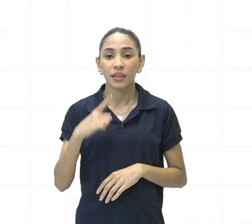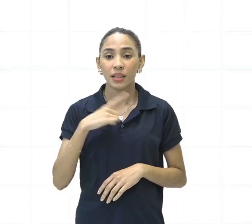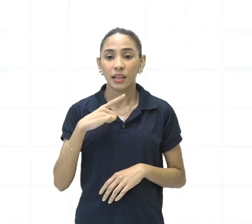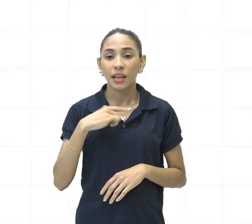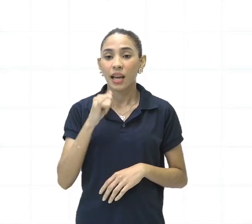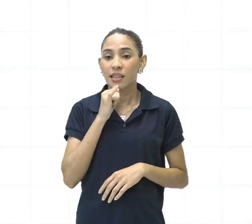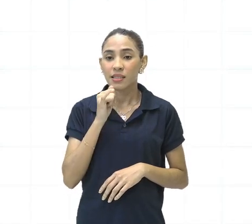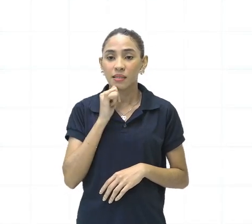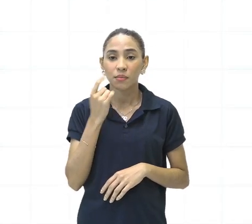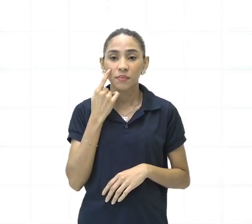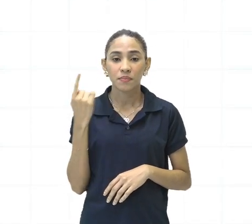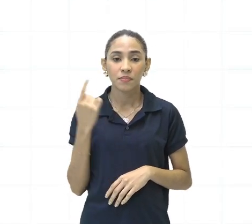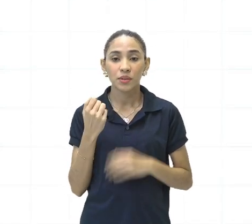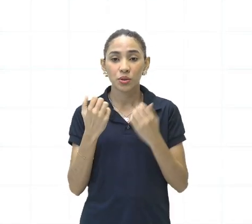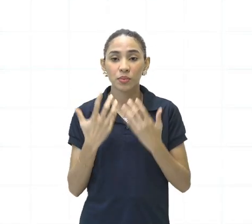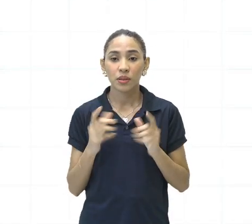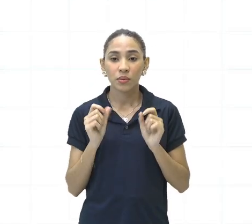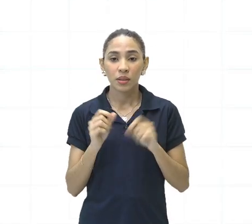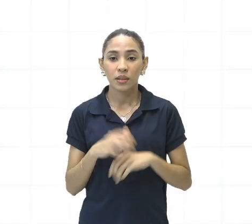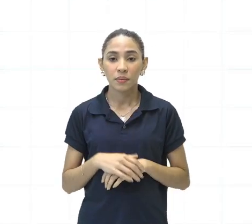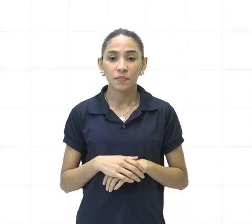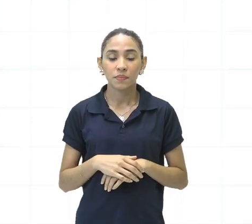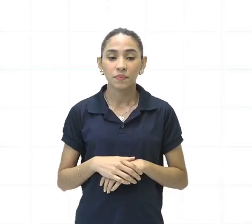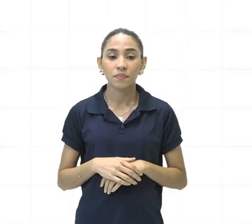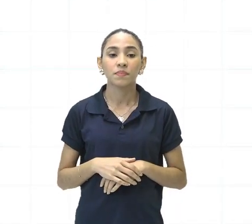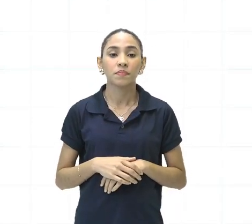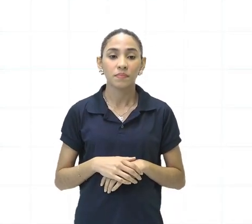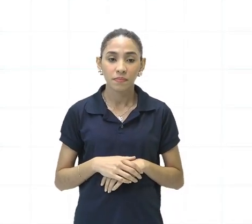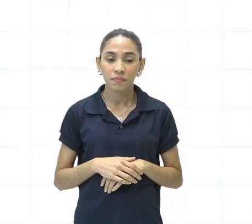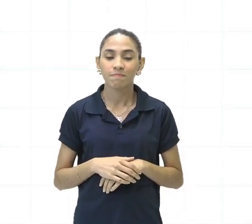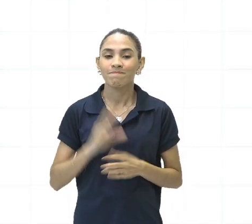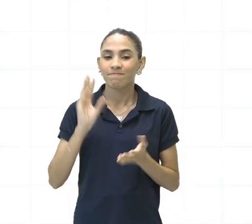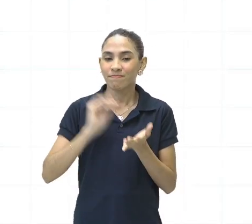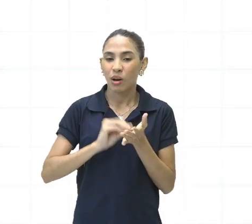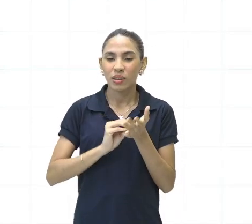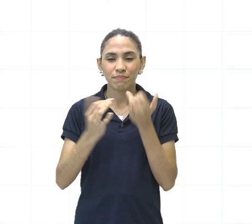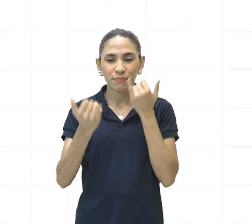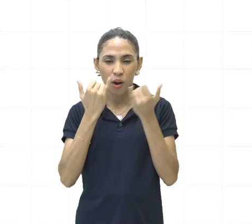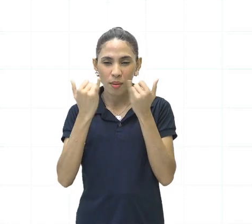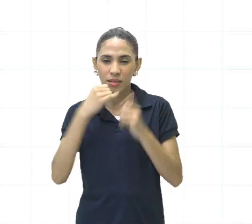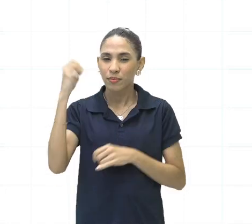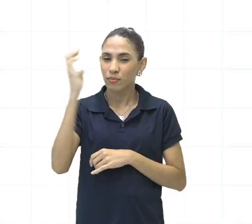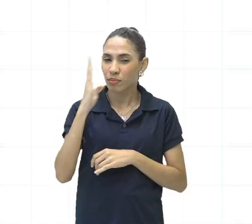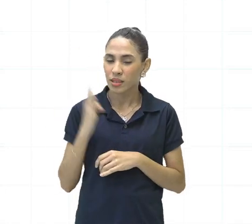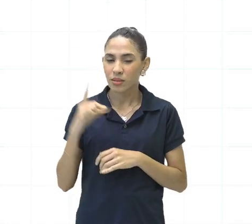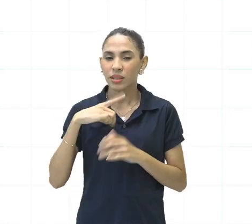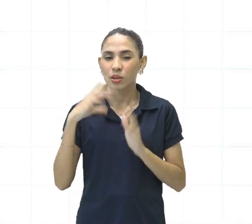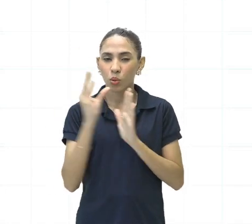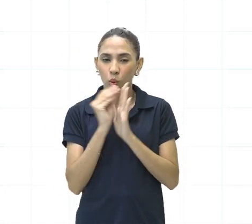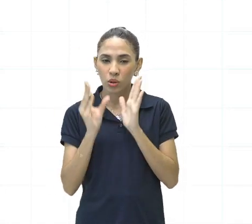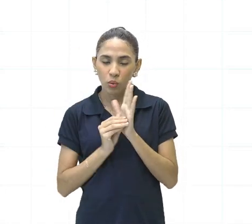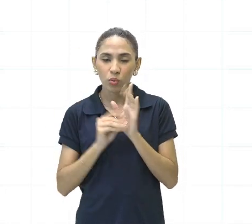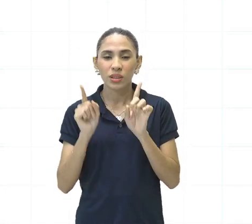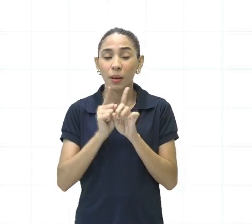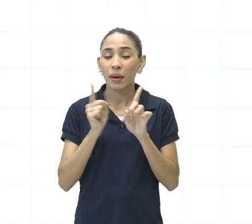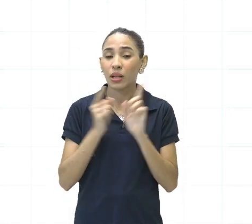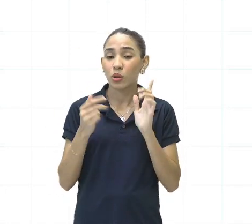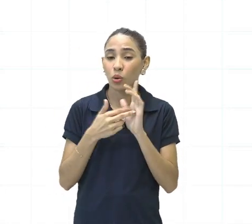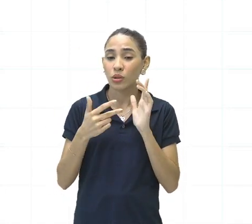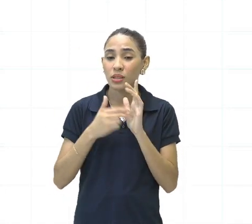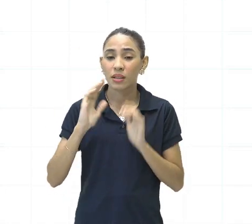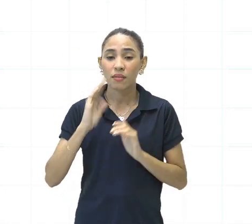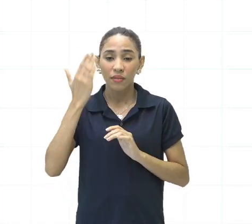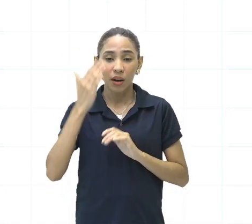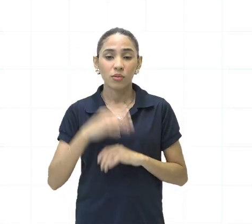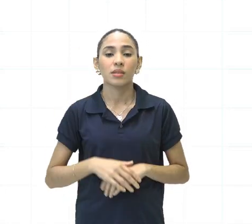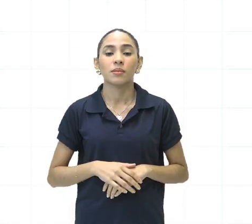essa matéria onde diz que há uma nova onda de desinformação no Brasil, impulsionada por conteúdos e notícias falsas, que nós chamamos de